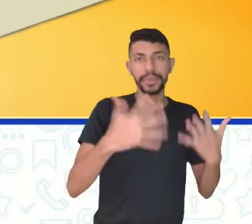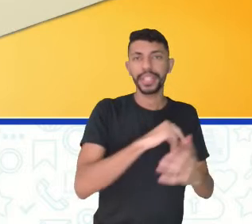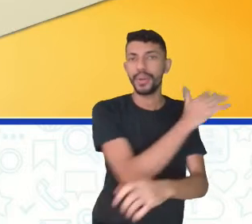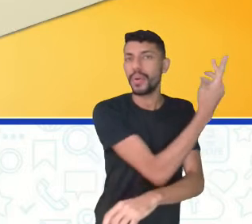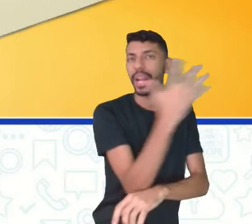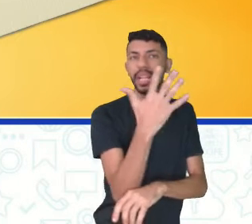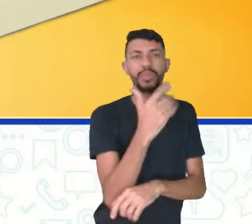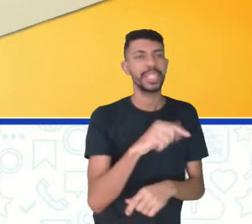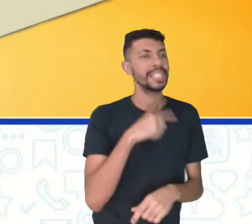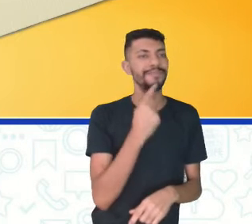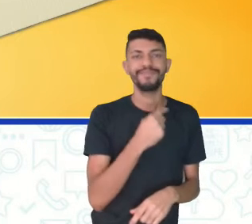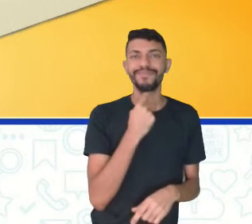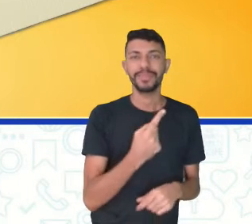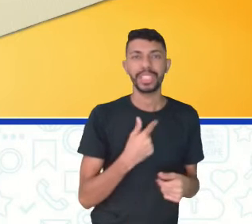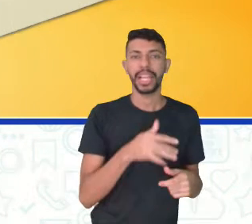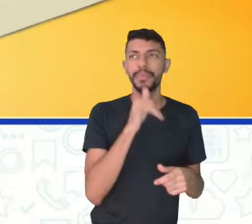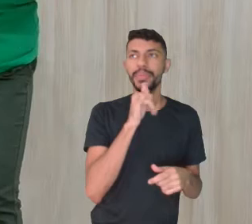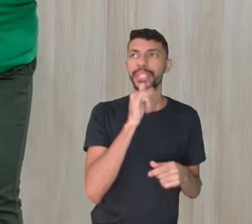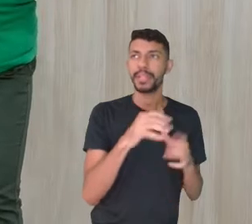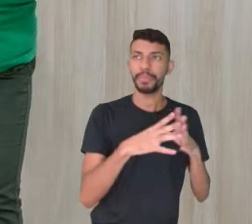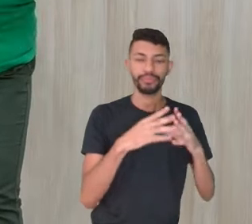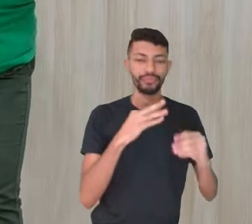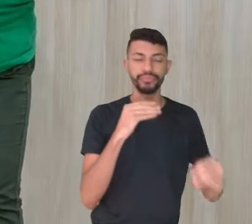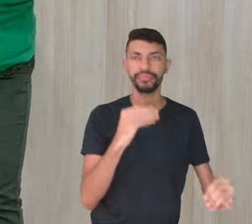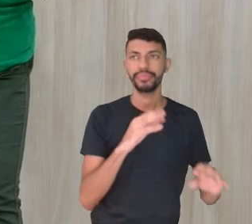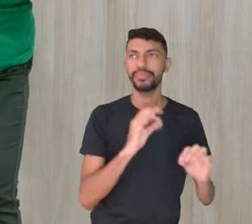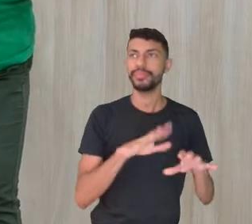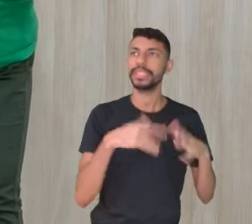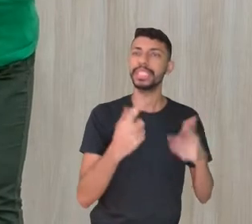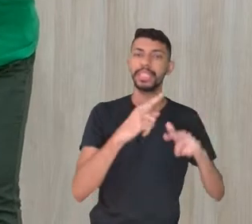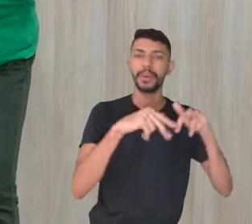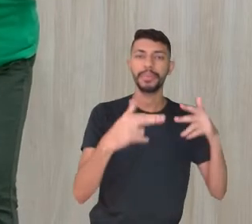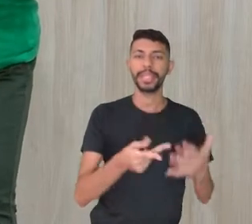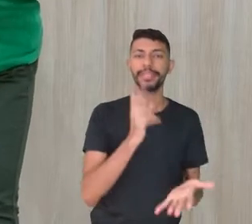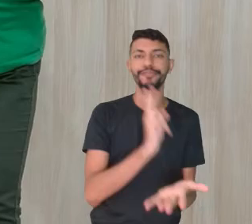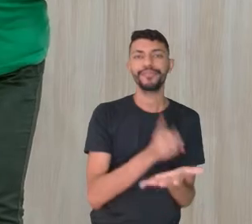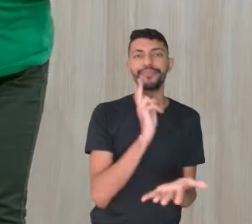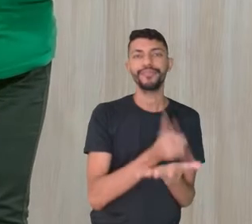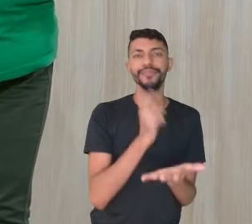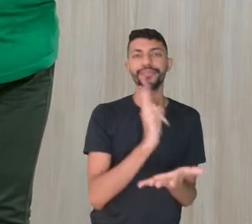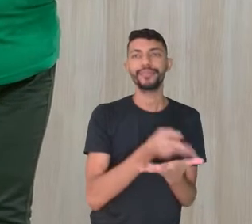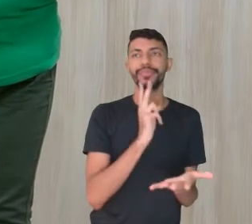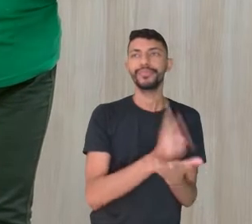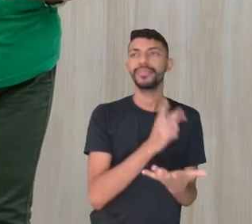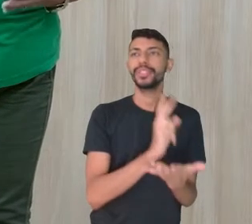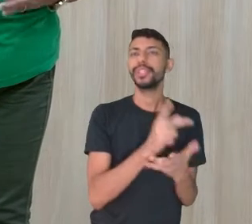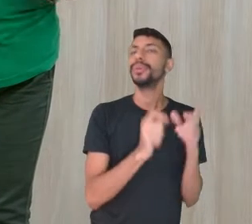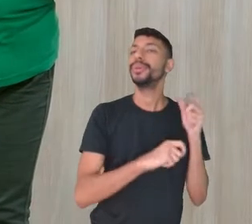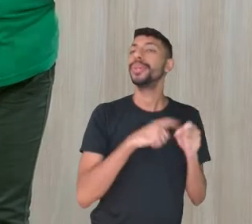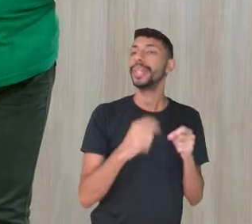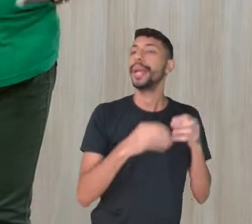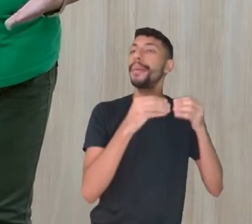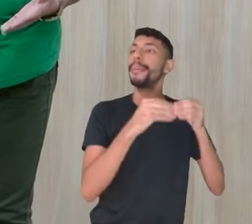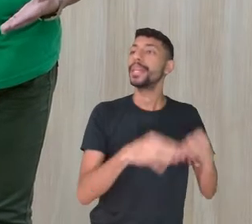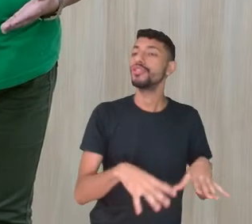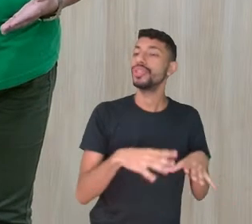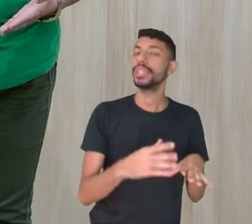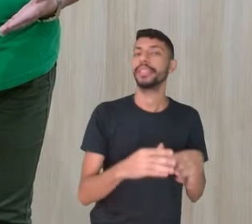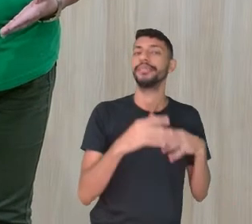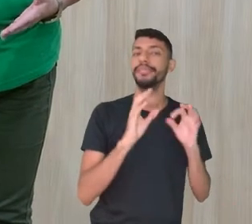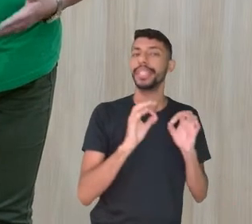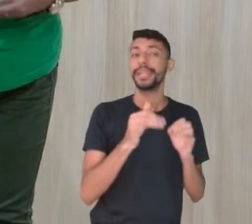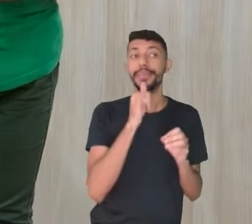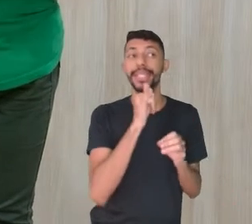não reconhece. Então, esse material, ele fica ali, olha. Muitas vezes trazendo grandes complicações, como é o caso do plástico,